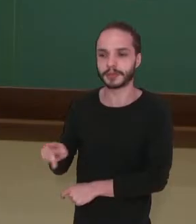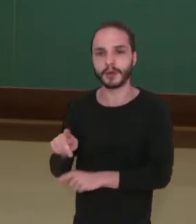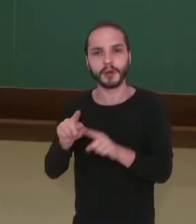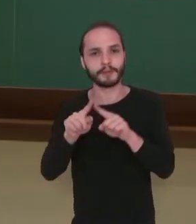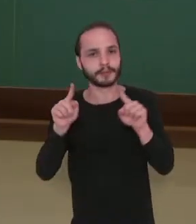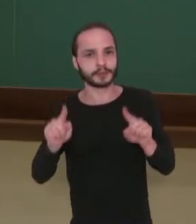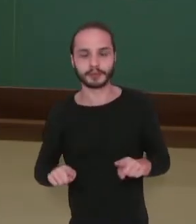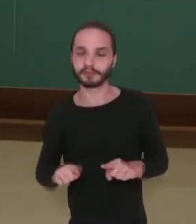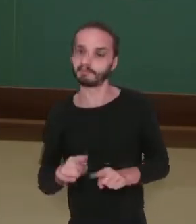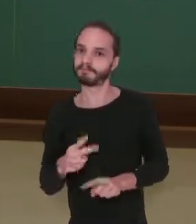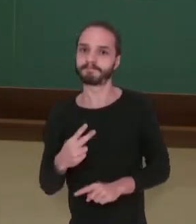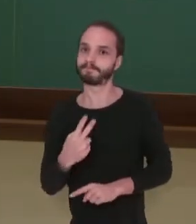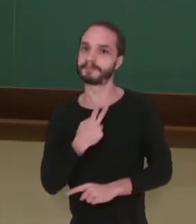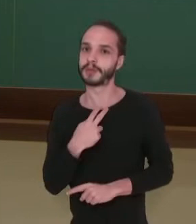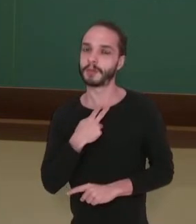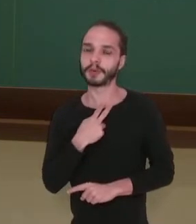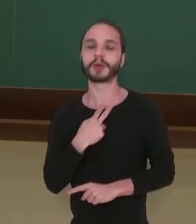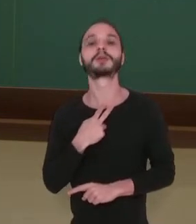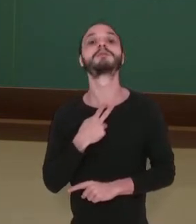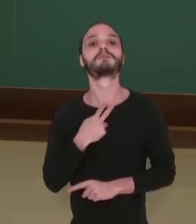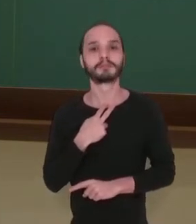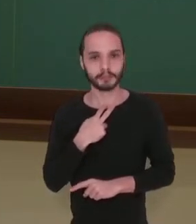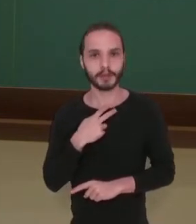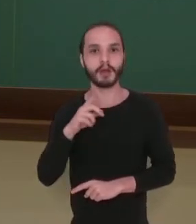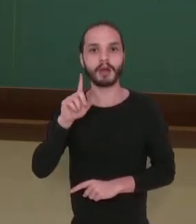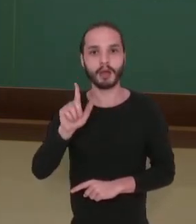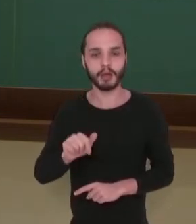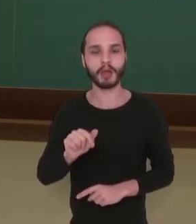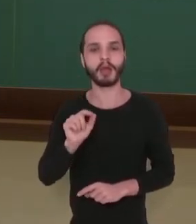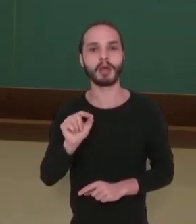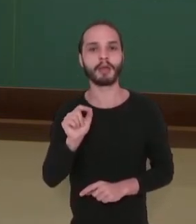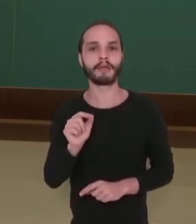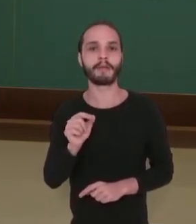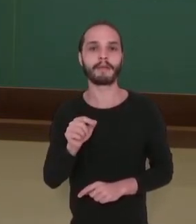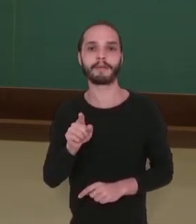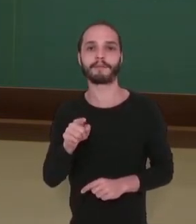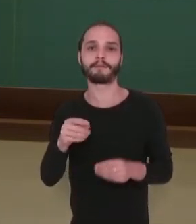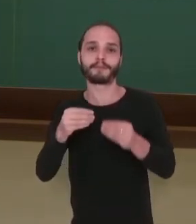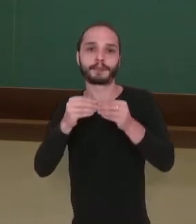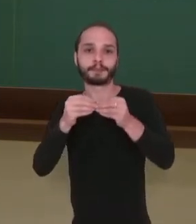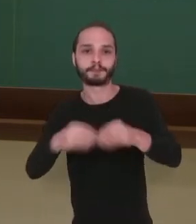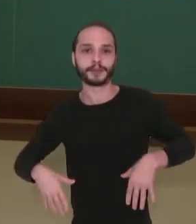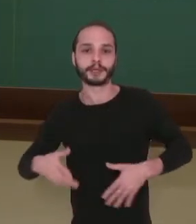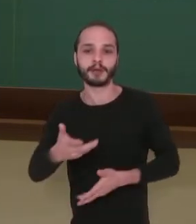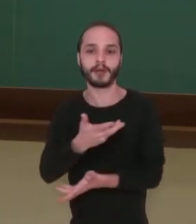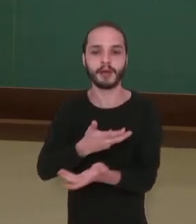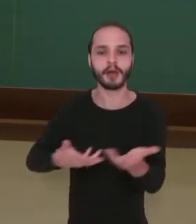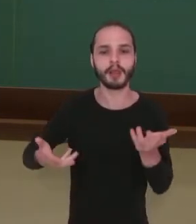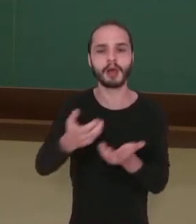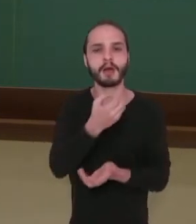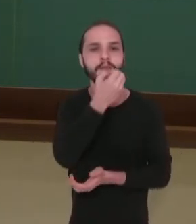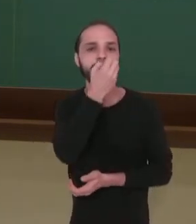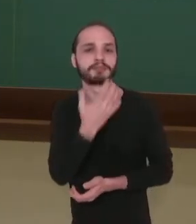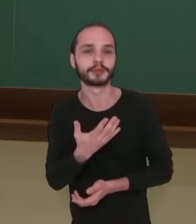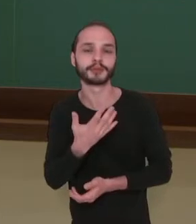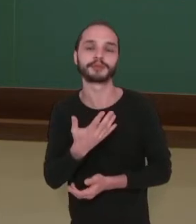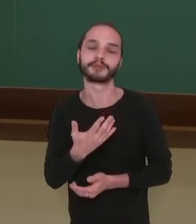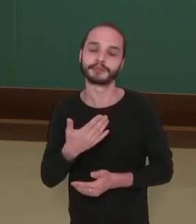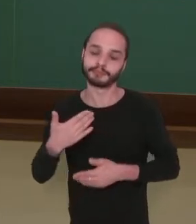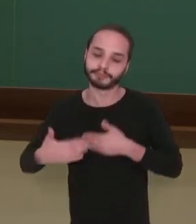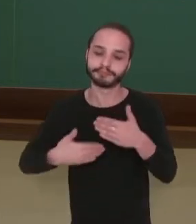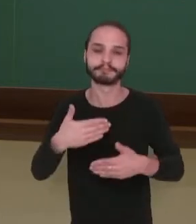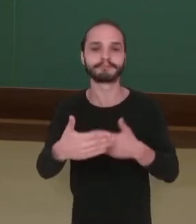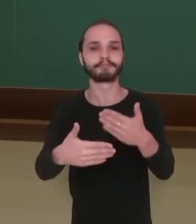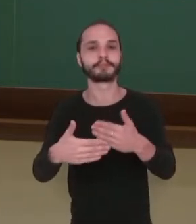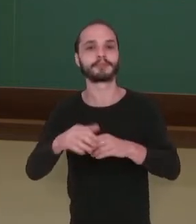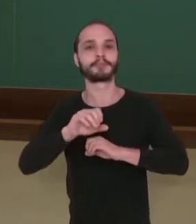ensino. Isso acaba justamente por ferir um clima de cooperação e de harmonia tão necessário para o desenvolvimento da prática